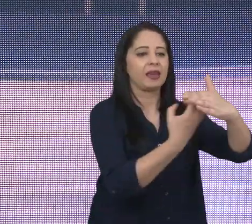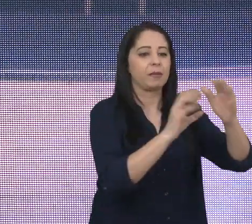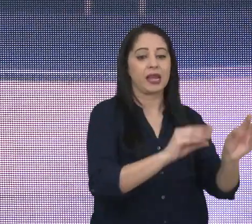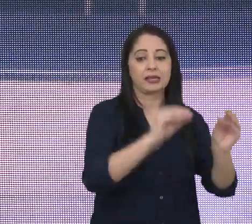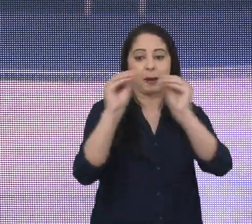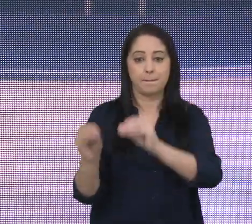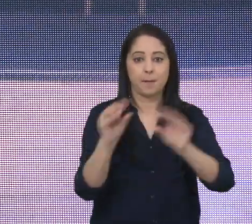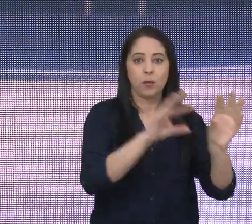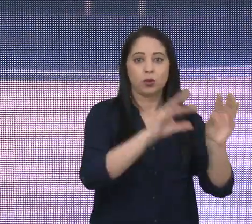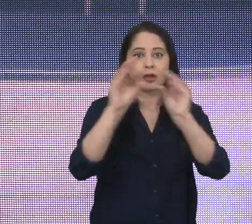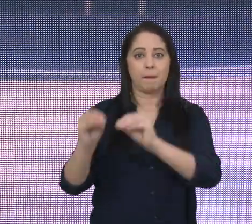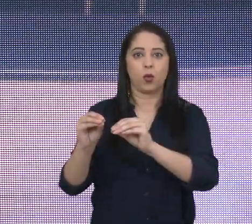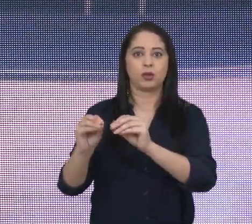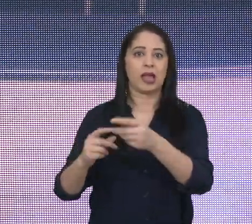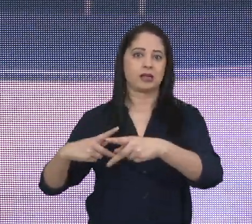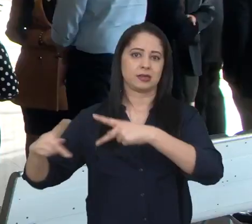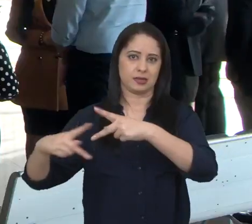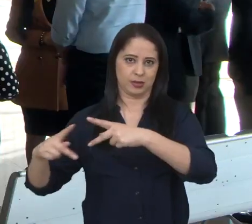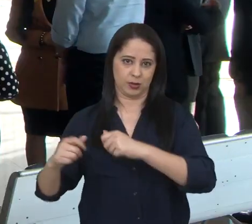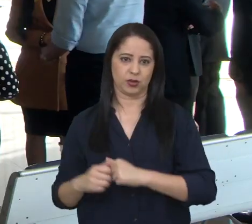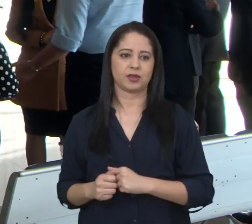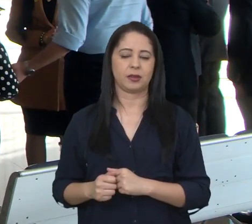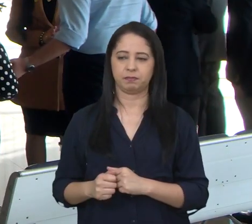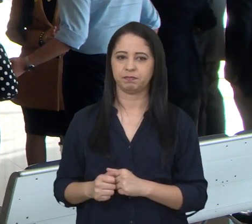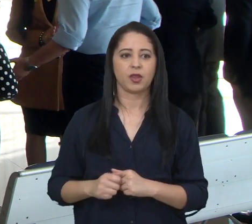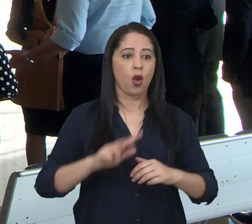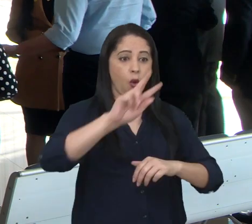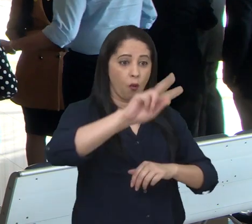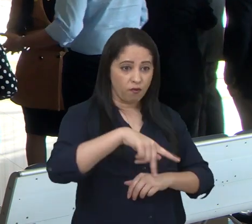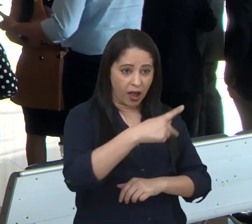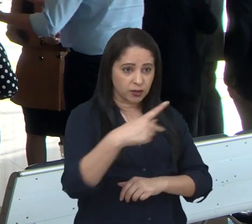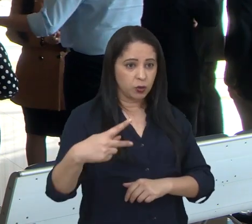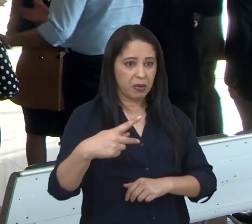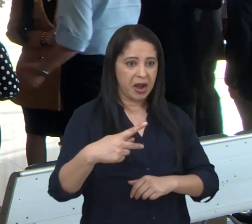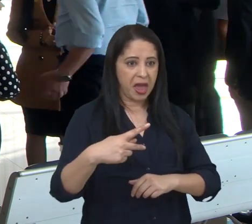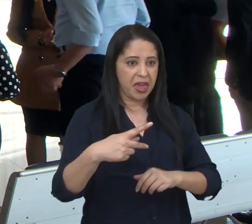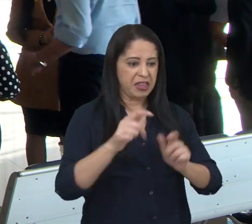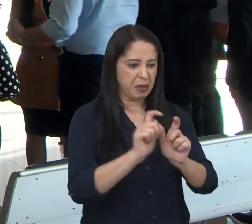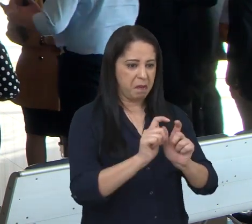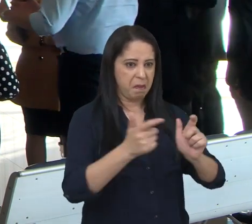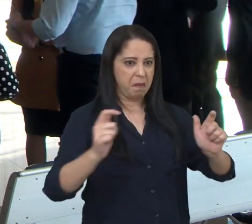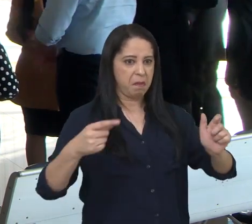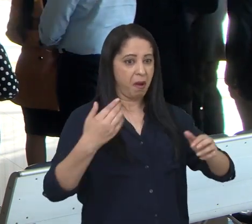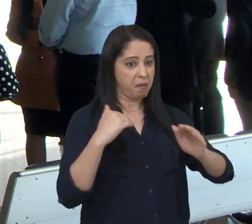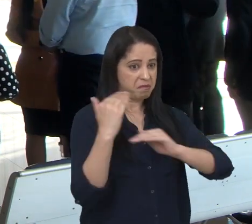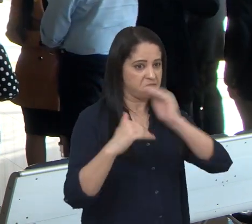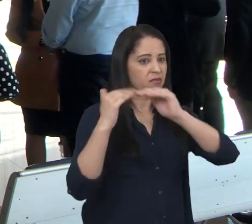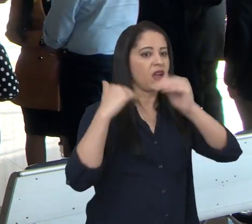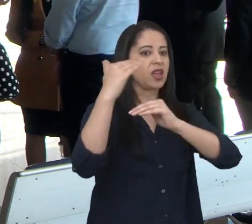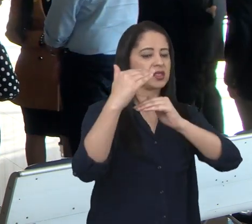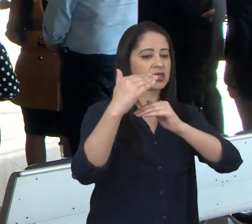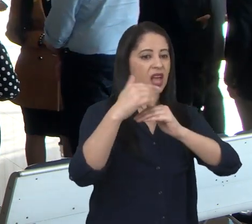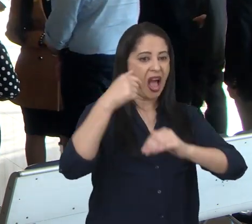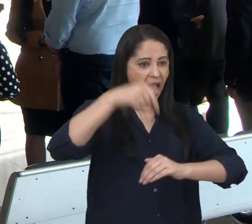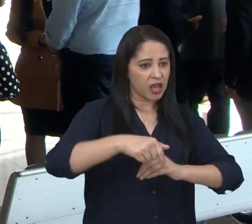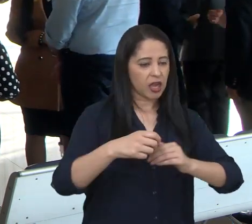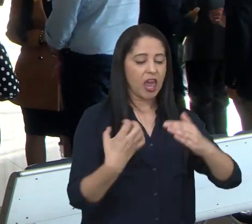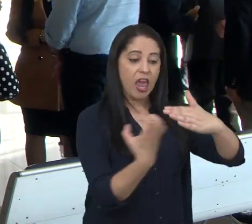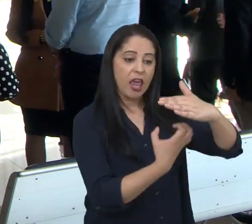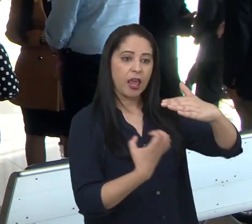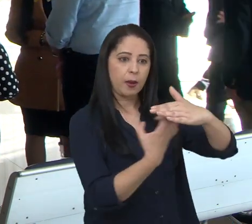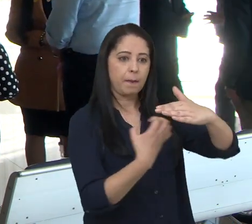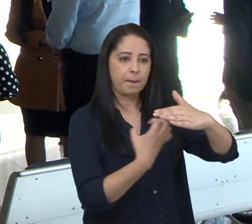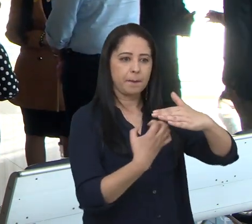ajudar a atrair investimentos para a cidade. O Vale do Paraíba é uma região muito desenvolvida, que demanda transporte aéreo. Nós temos aqui um dos